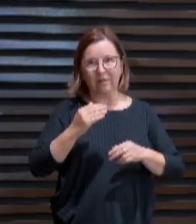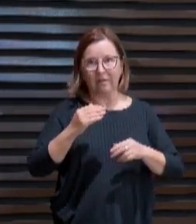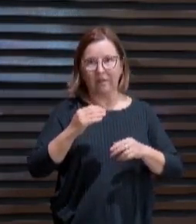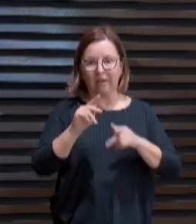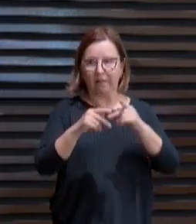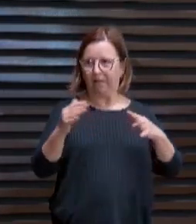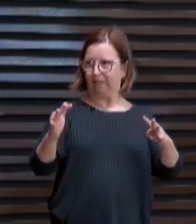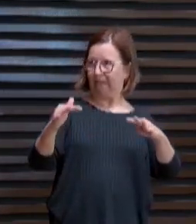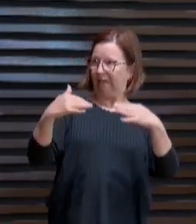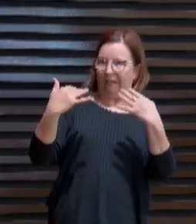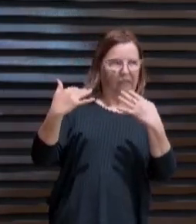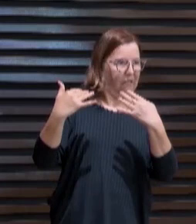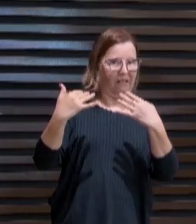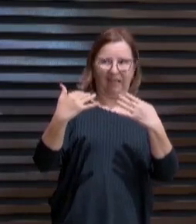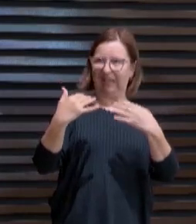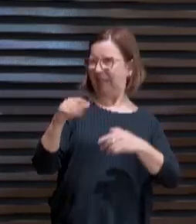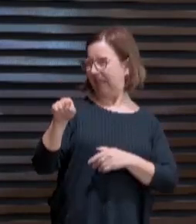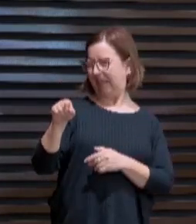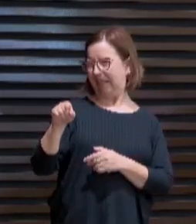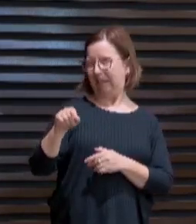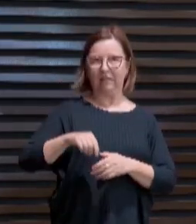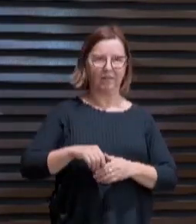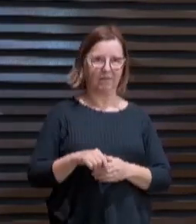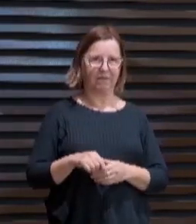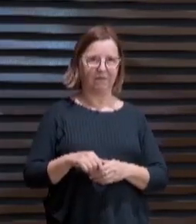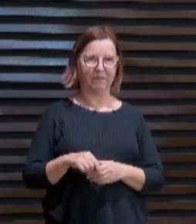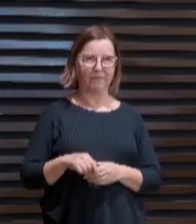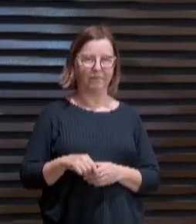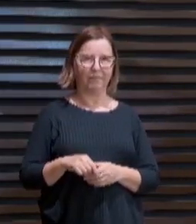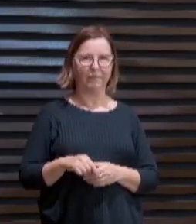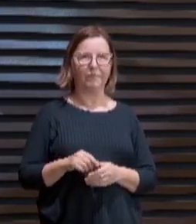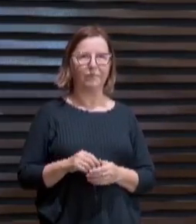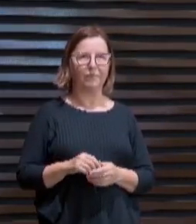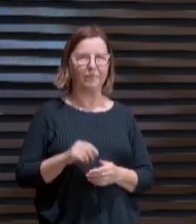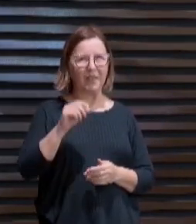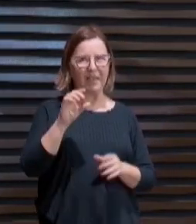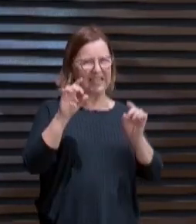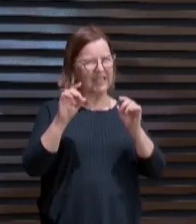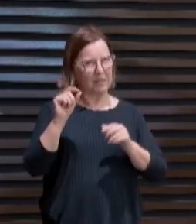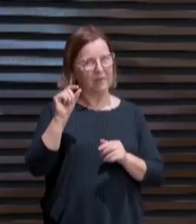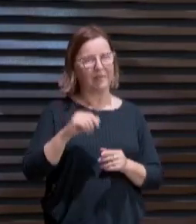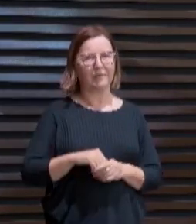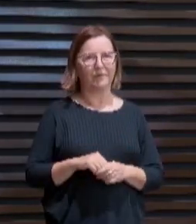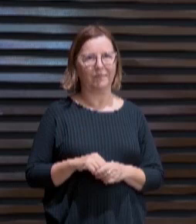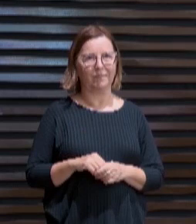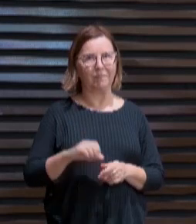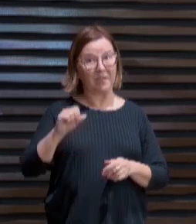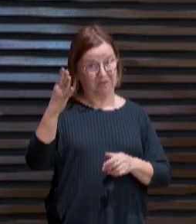torto. Um detalhezinho pequenininho. Um detalhezinho pequenininho. Acontece ou não?